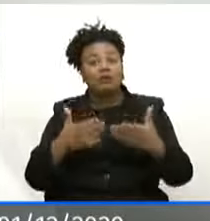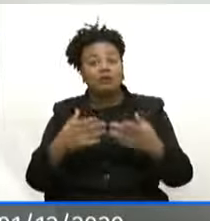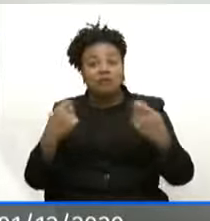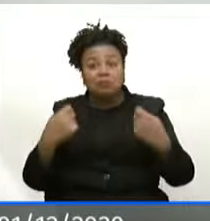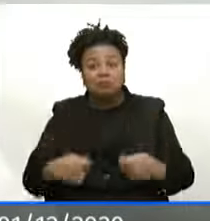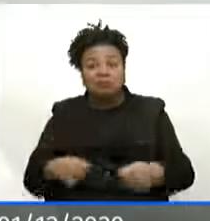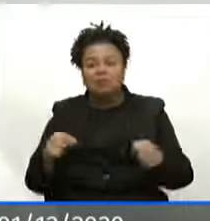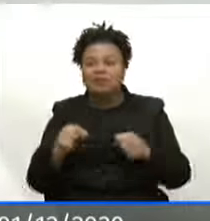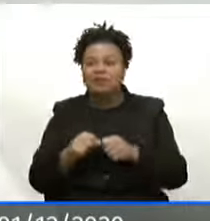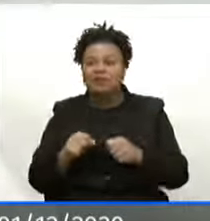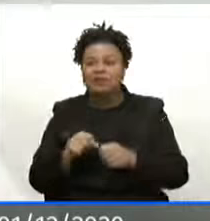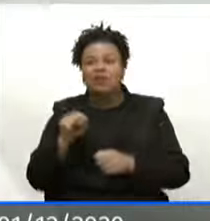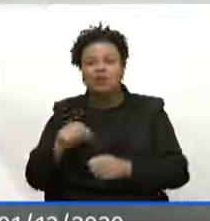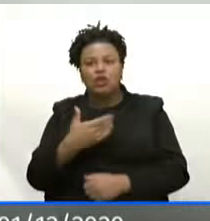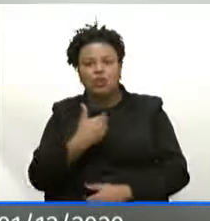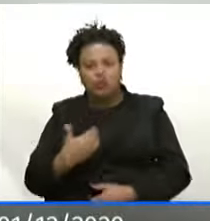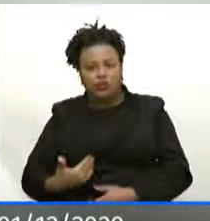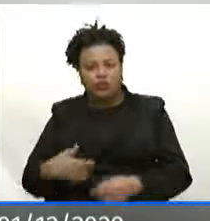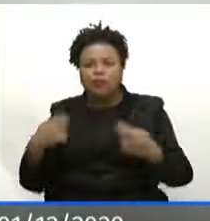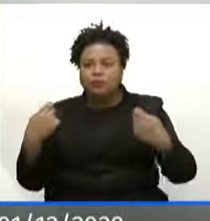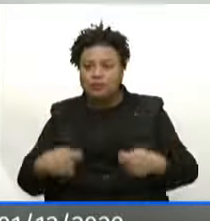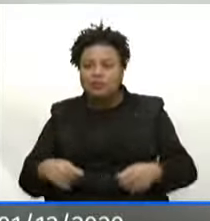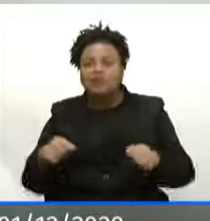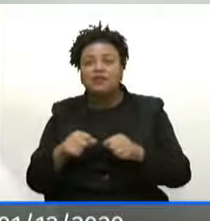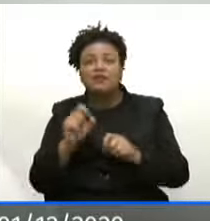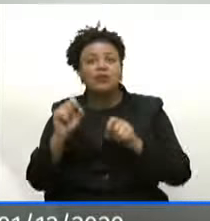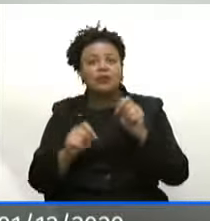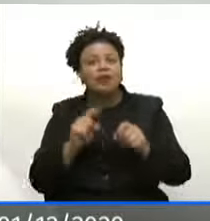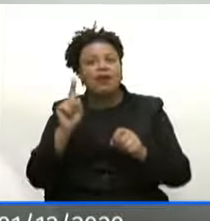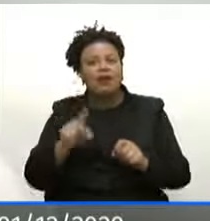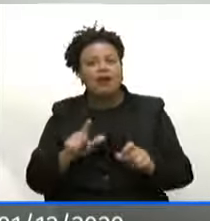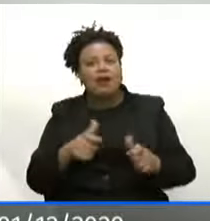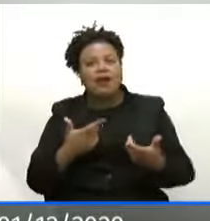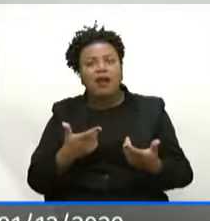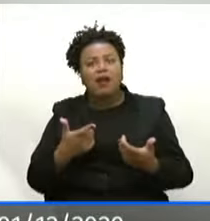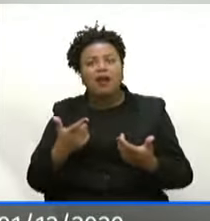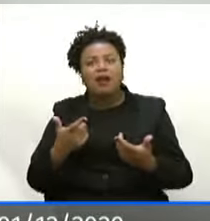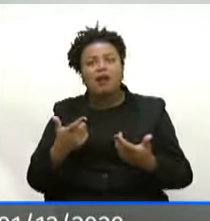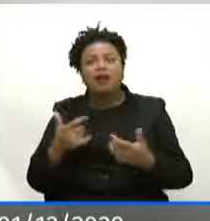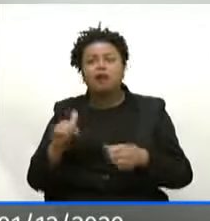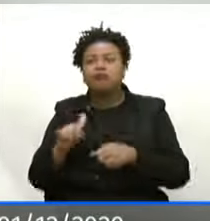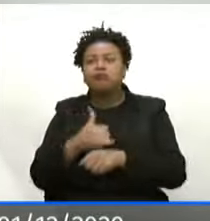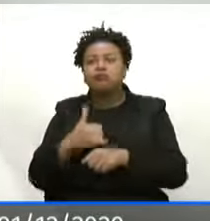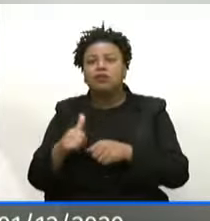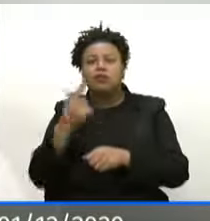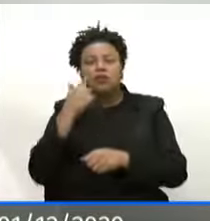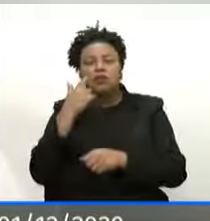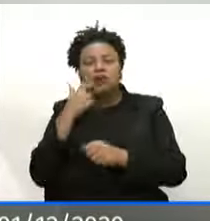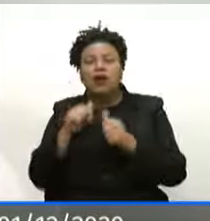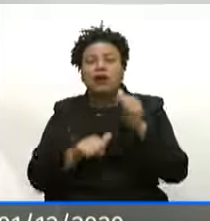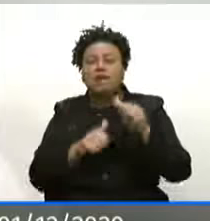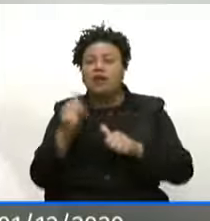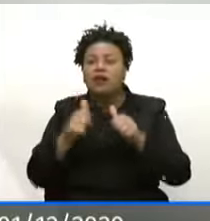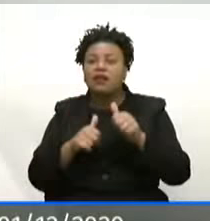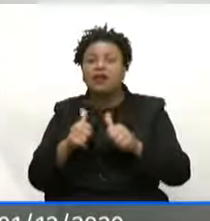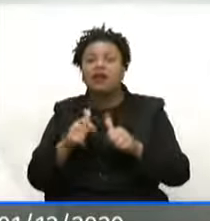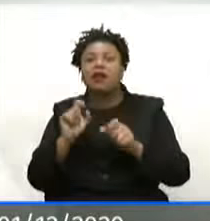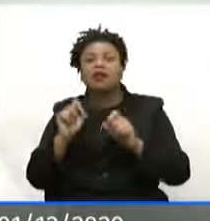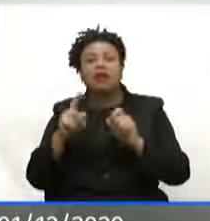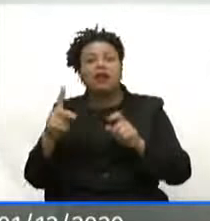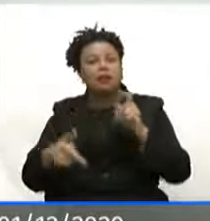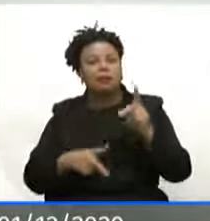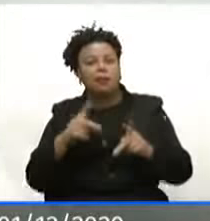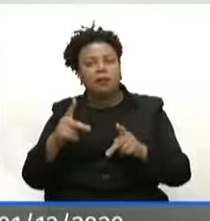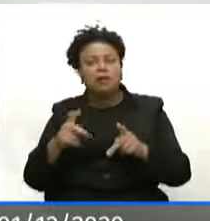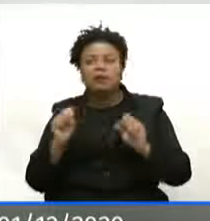e deve fazer, e os governos devem fazer, são as medidas mitigatórias para que a